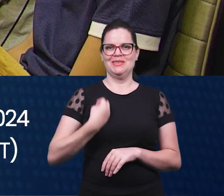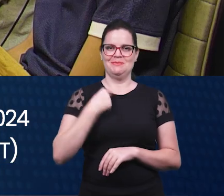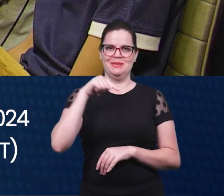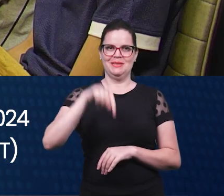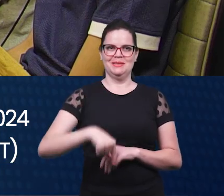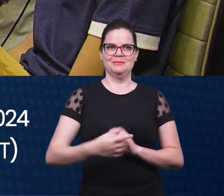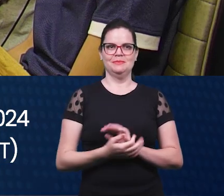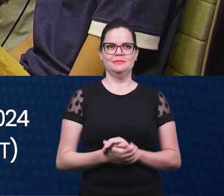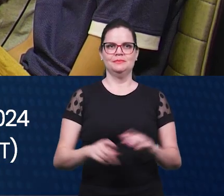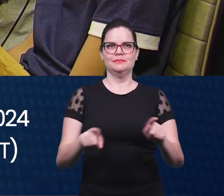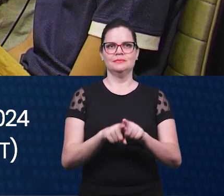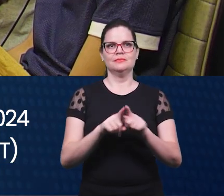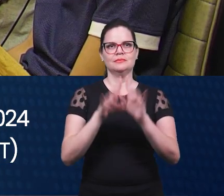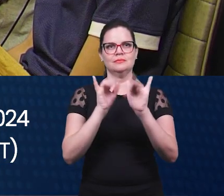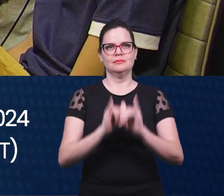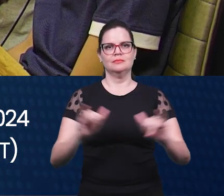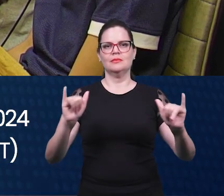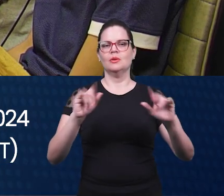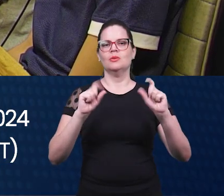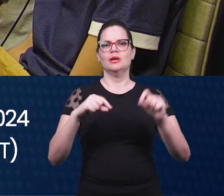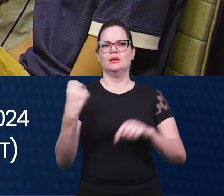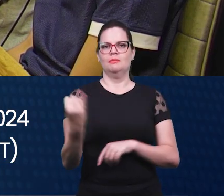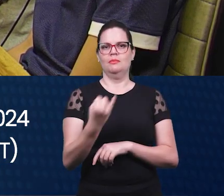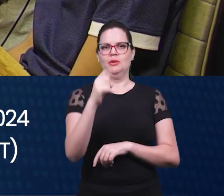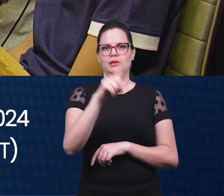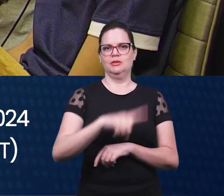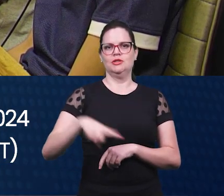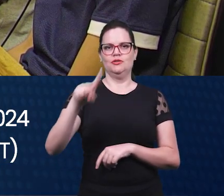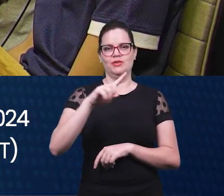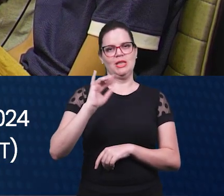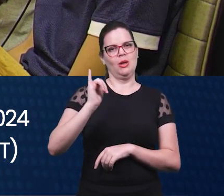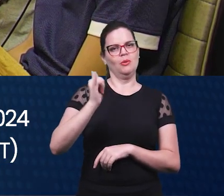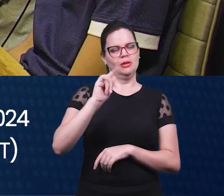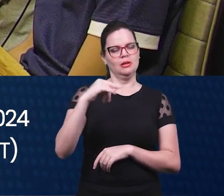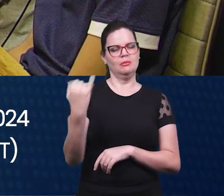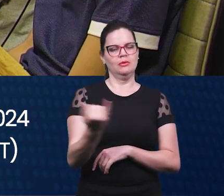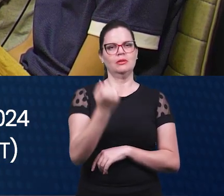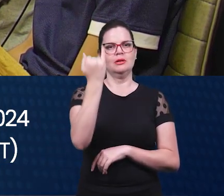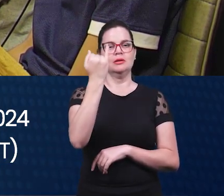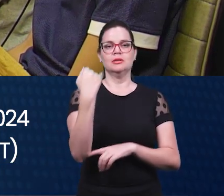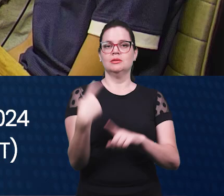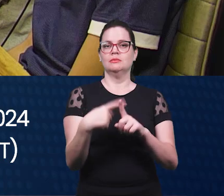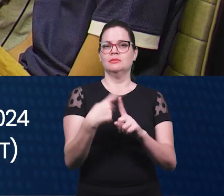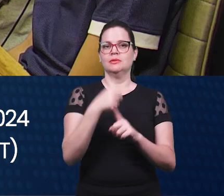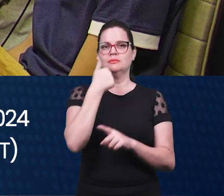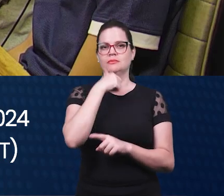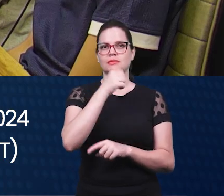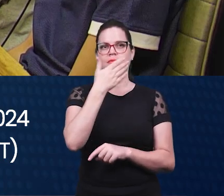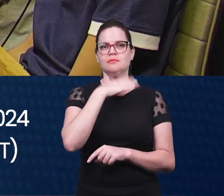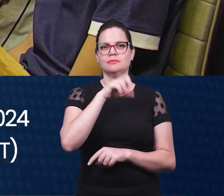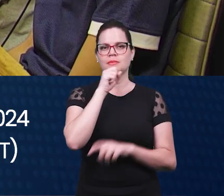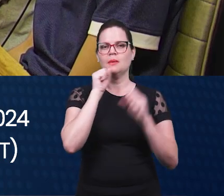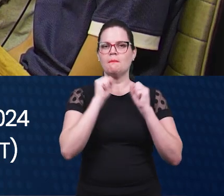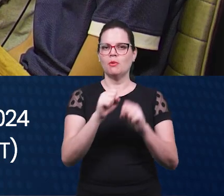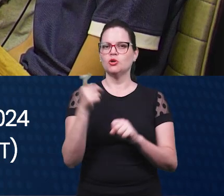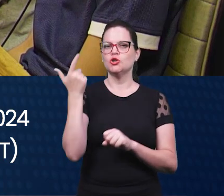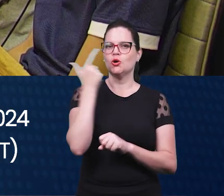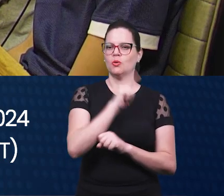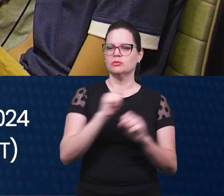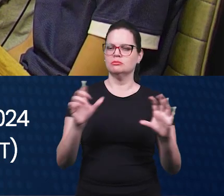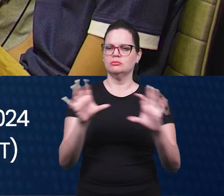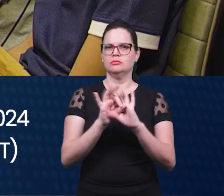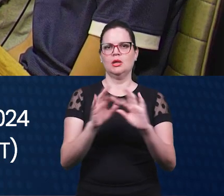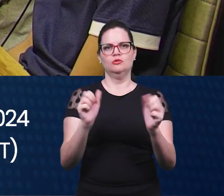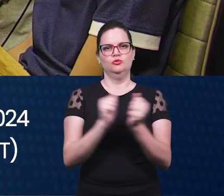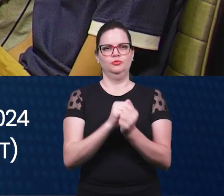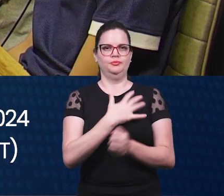vocês. E dizer como é importante o que vocês estão trazendo, porque os pais podem criar esse ambiente favorável para os filhos,